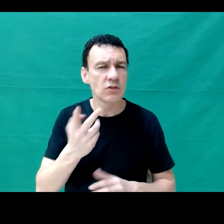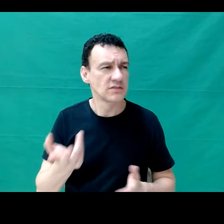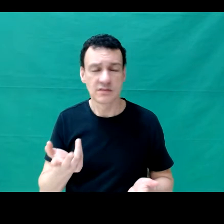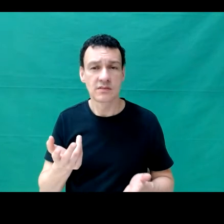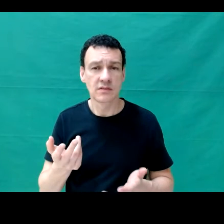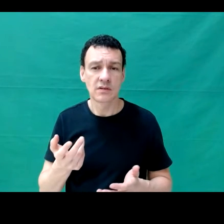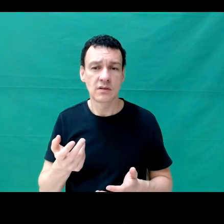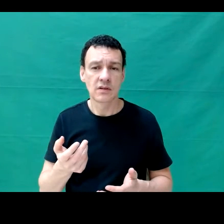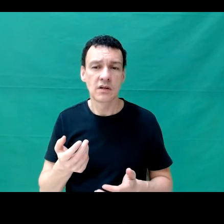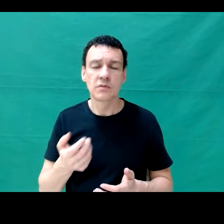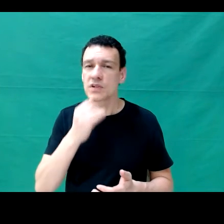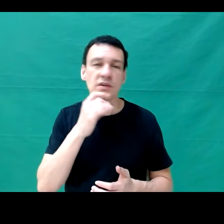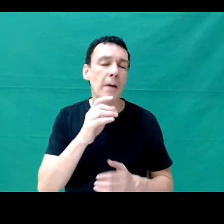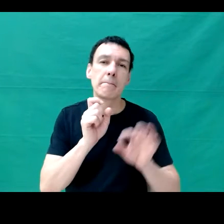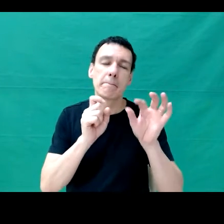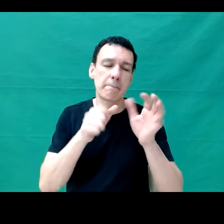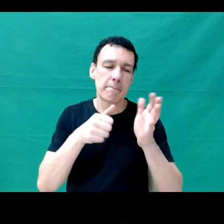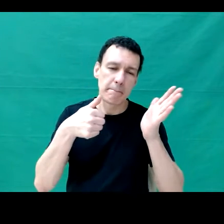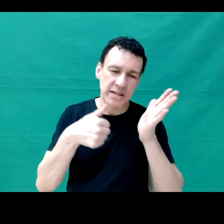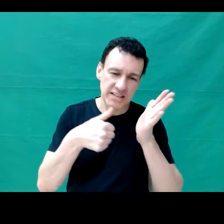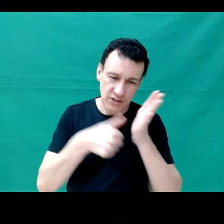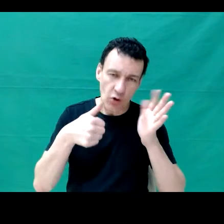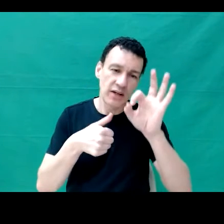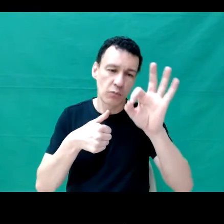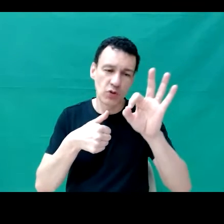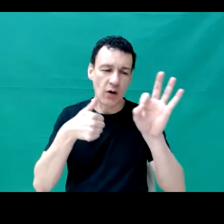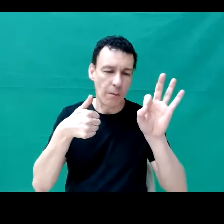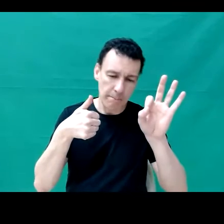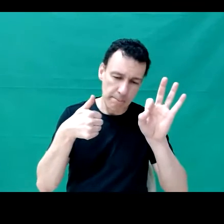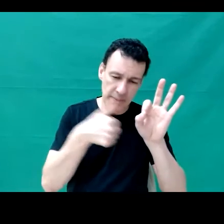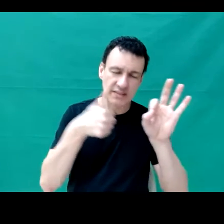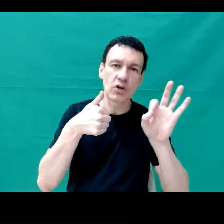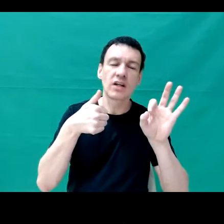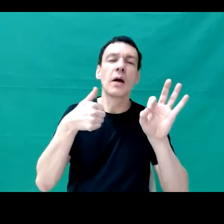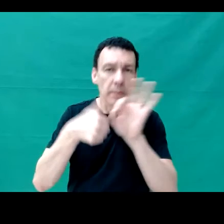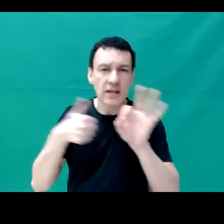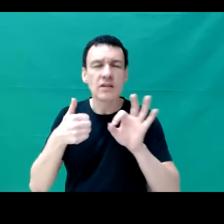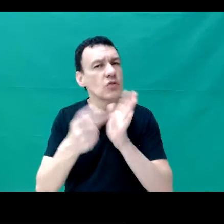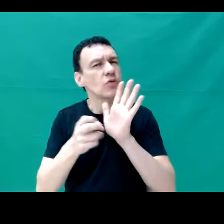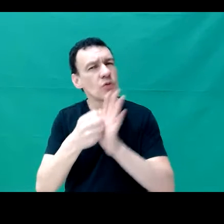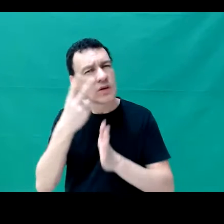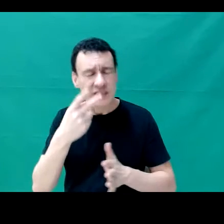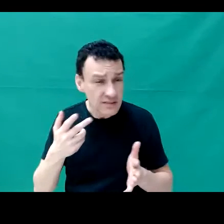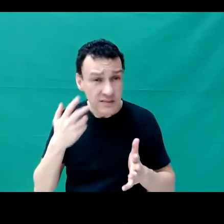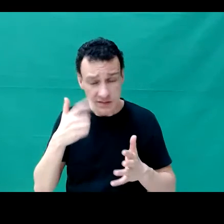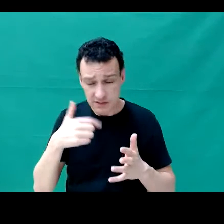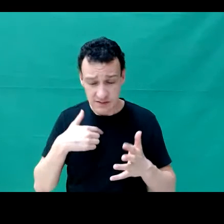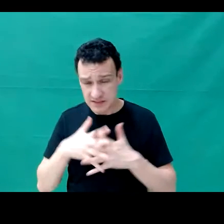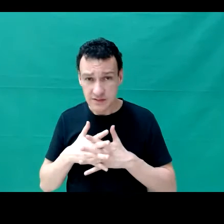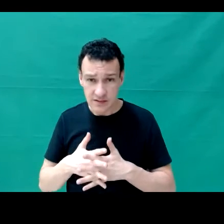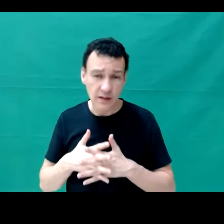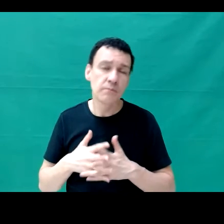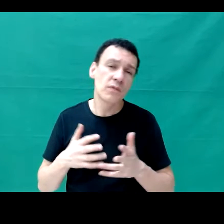pressione o botão, pressione, entre outras questões. Ele consegue validar também se um acórdion ele tem a